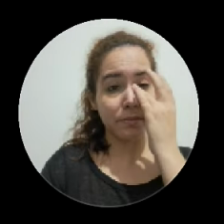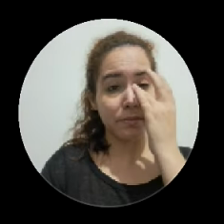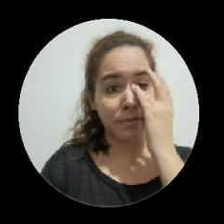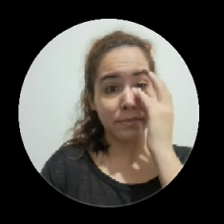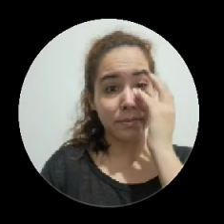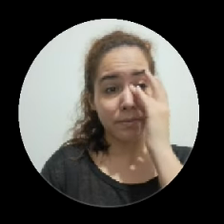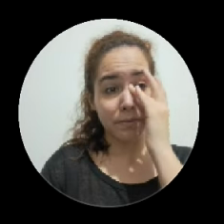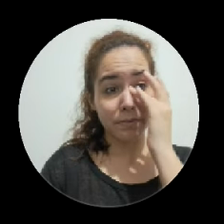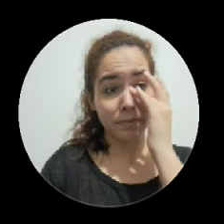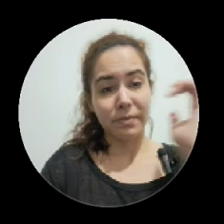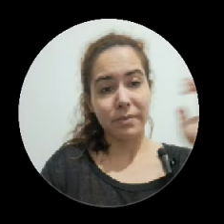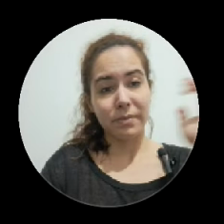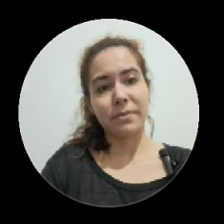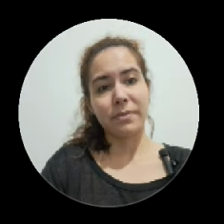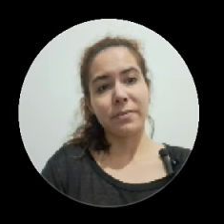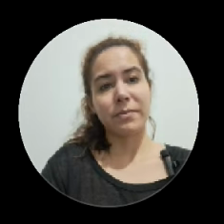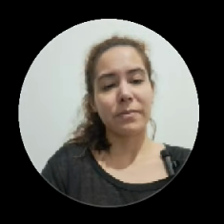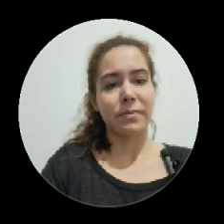ganhar 70